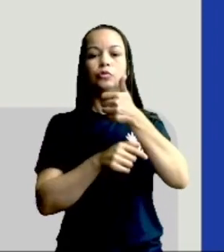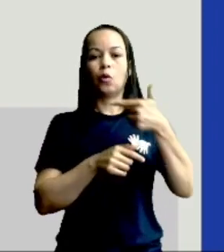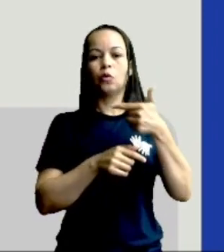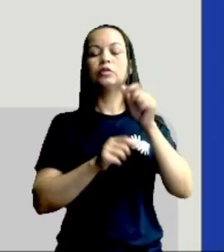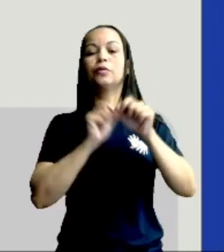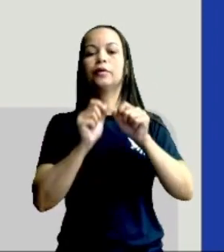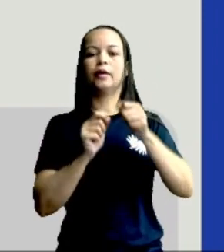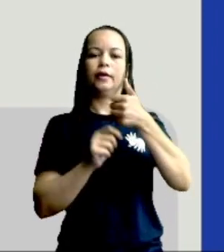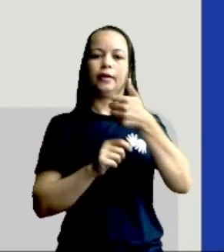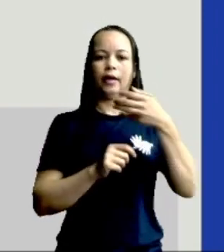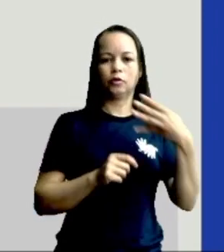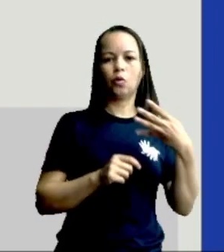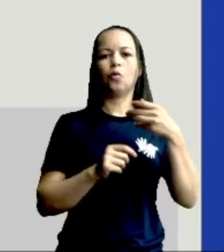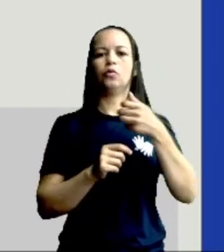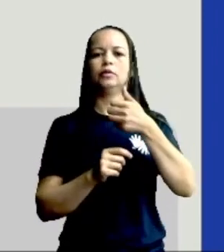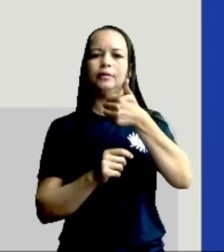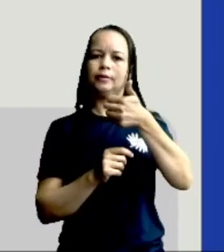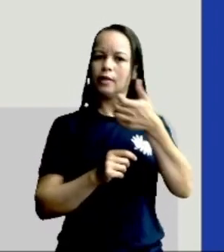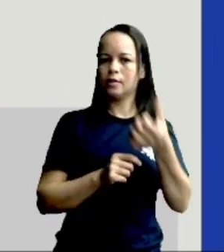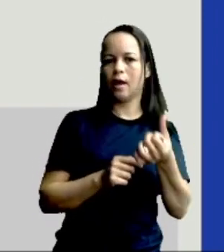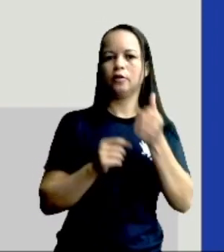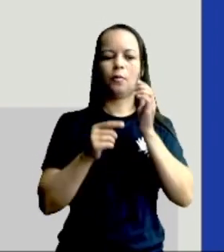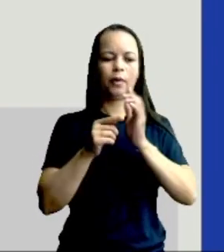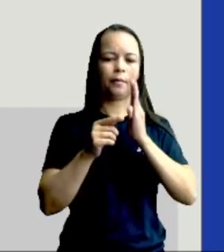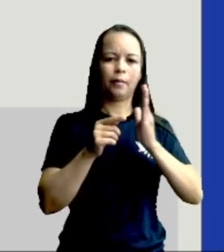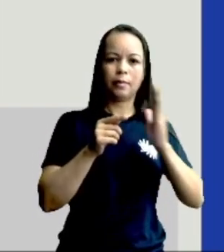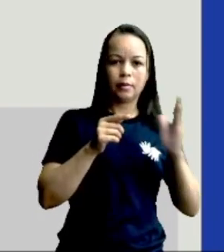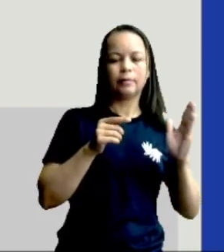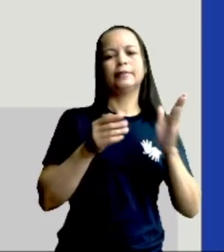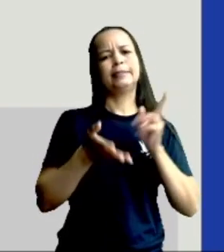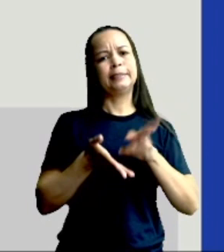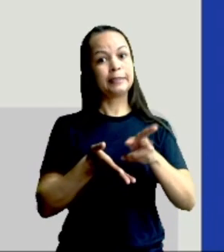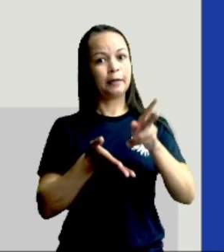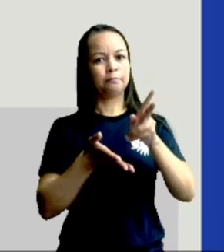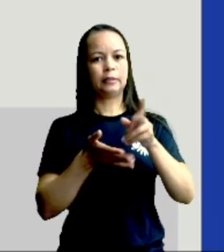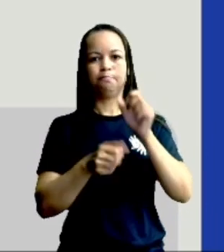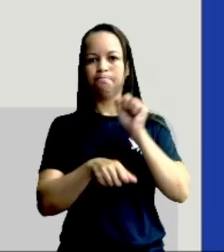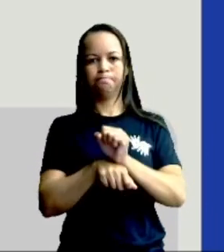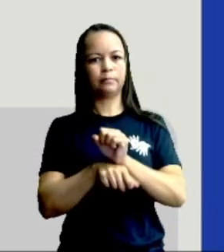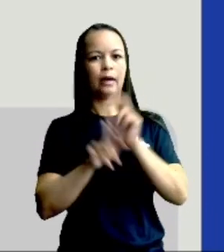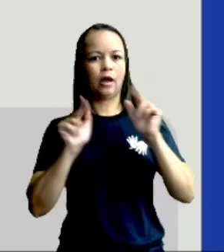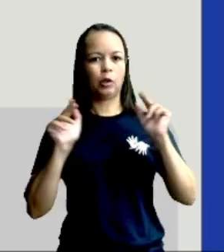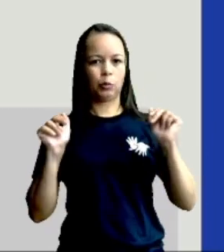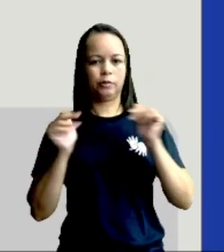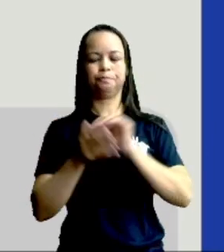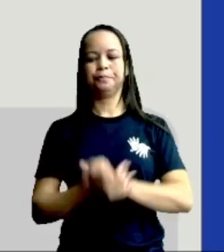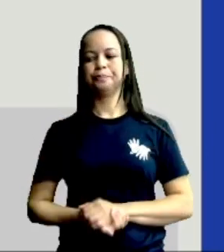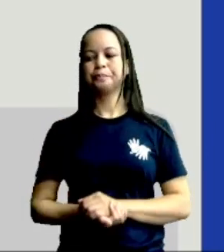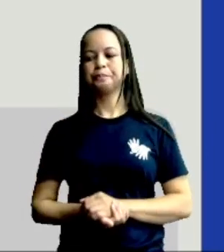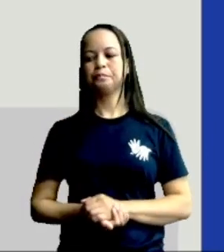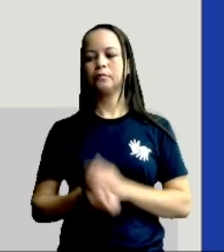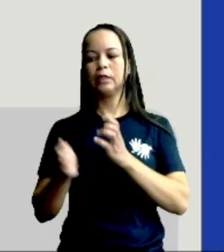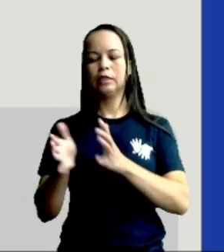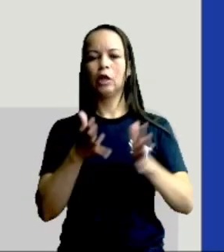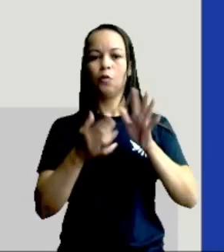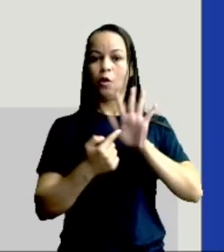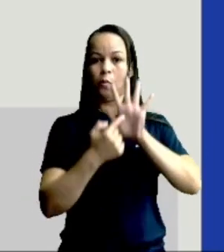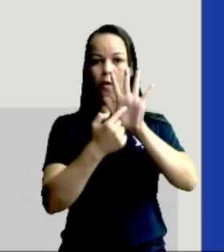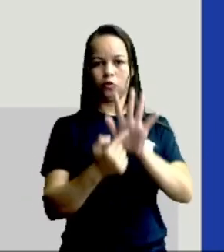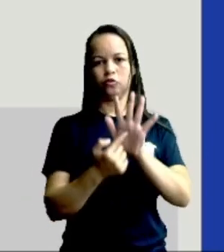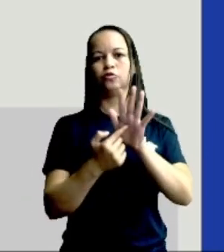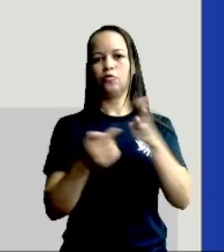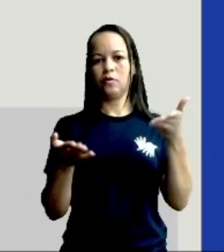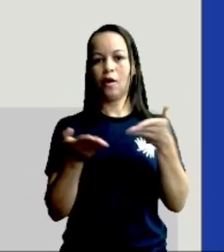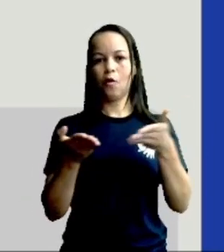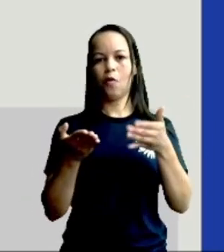após o 14 o 16 e assim em diante. Então, vamos ver aí como ficou essa sequência aqui, bonitinha para a gente ver. Vejam aí que eu ampliei